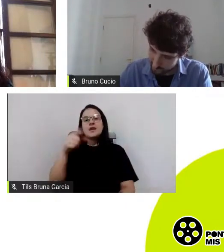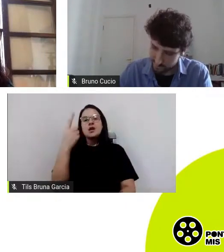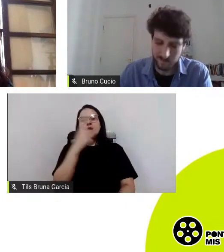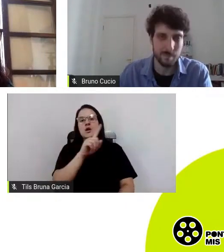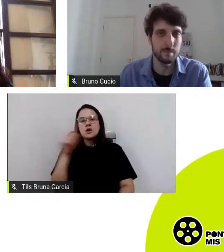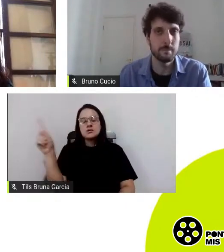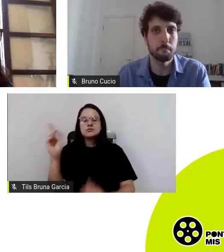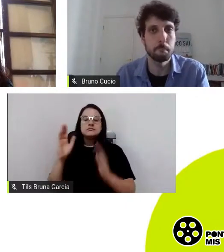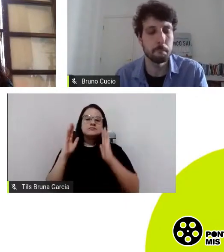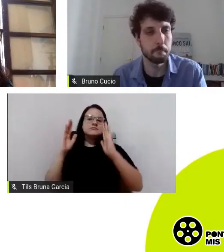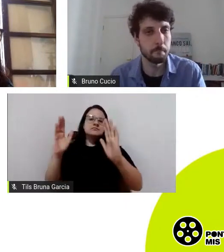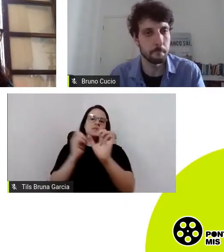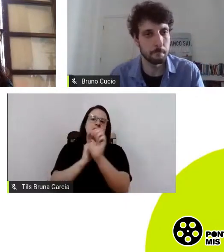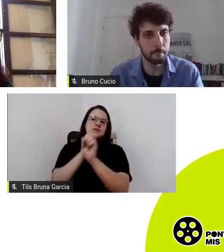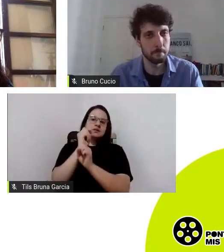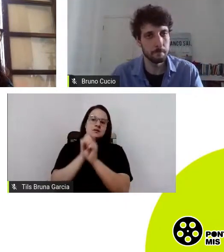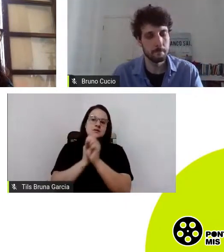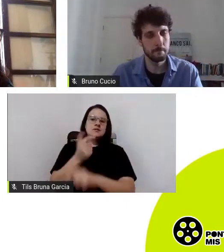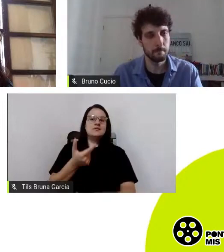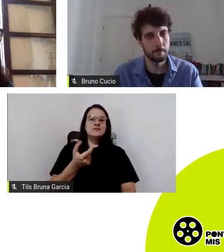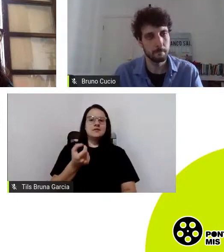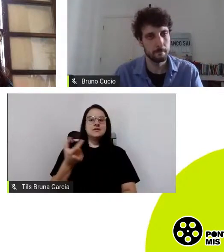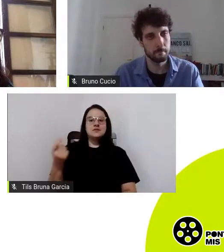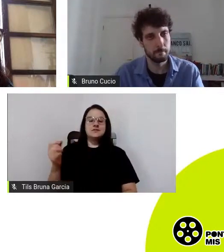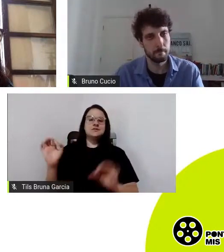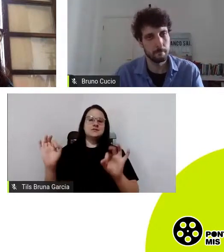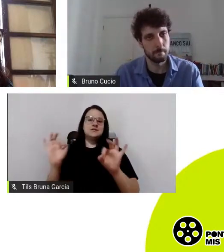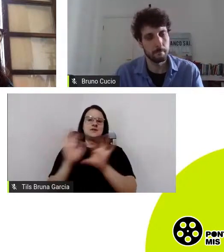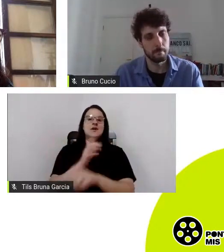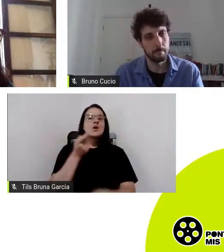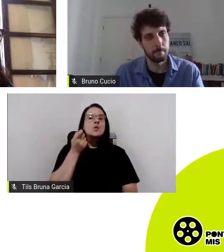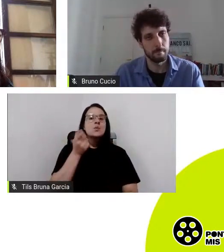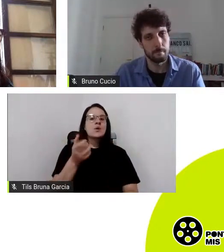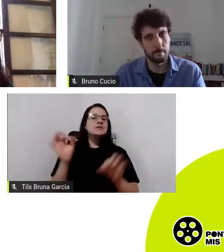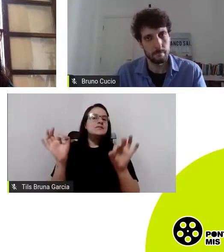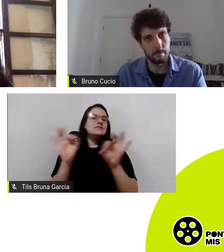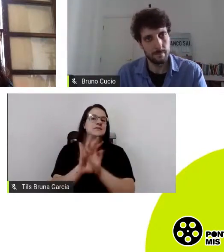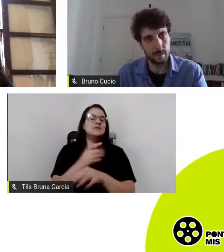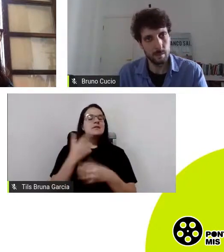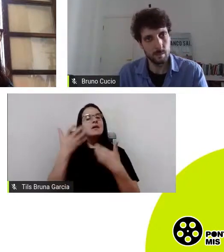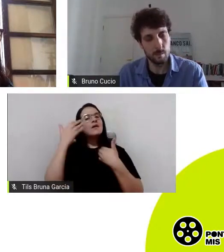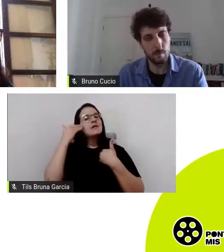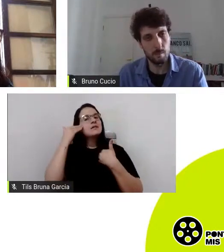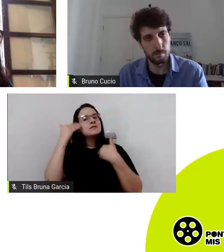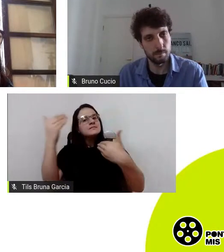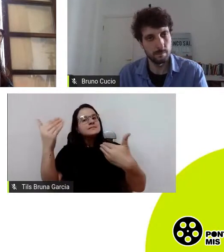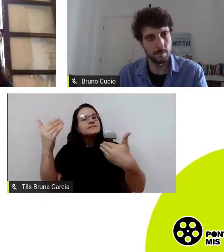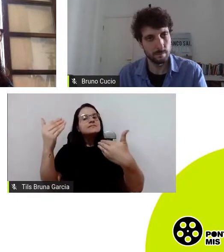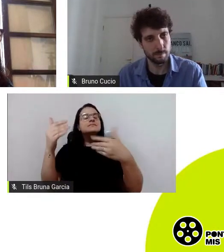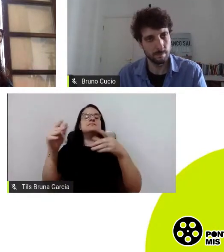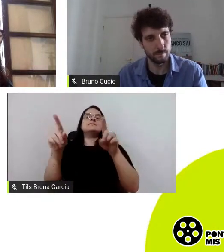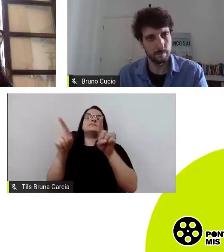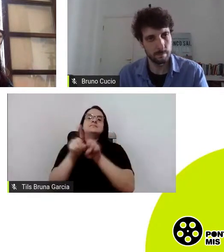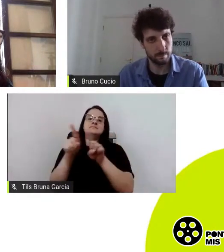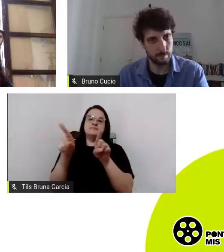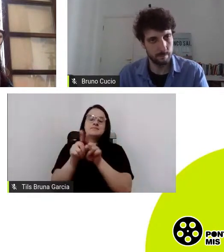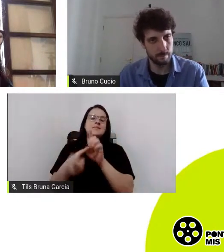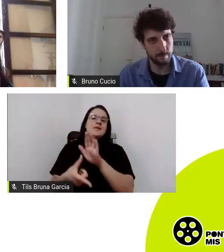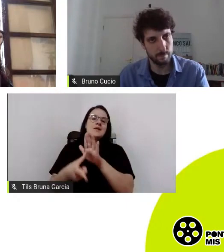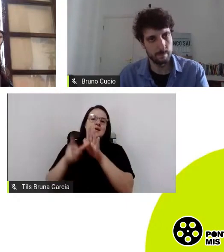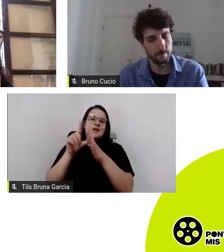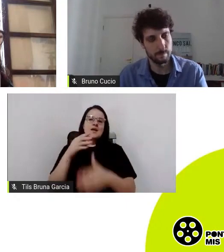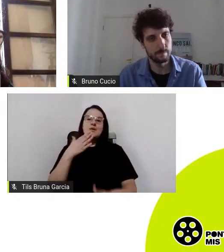de 2020, né? E a gente encerra aqui, a gente está quase chegando ao finalzinho. Eu quero agradecer também, antes de pedir assim